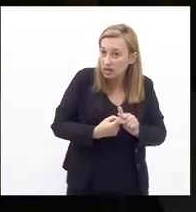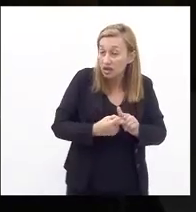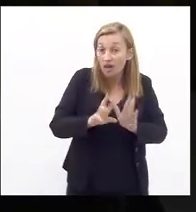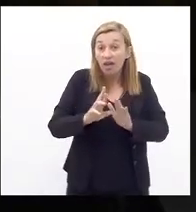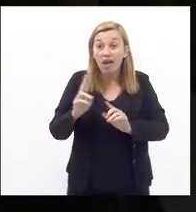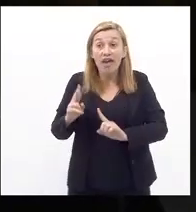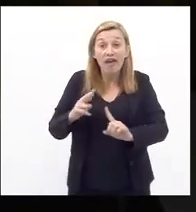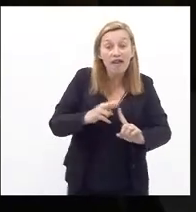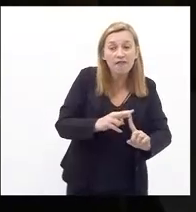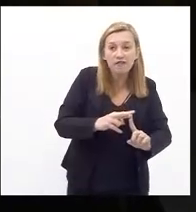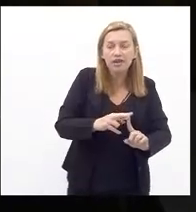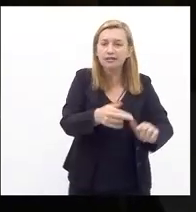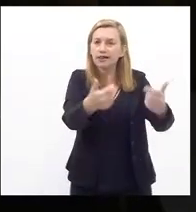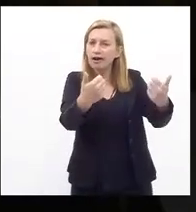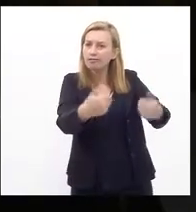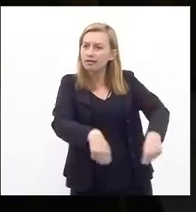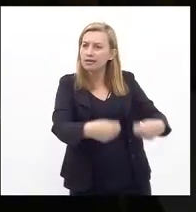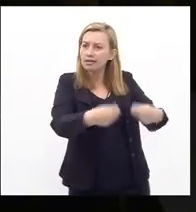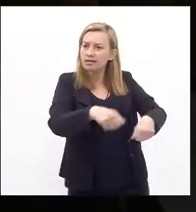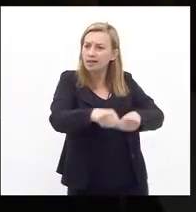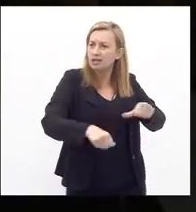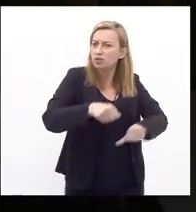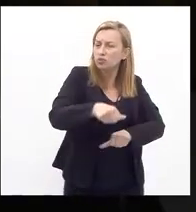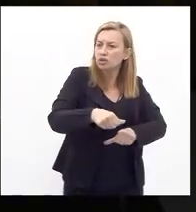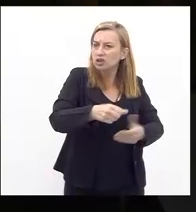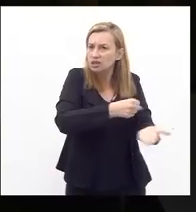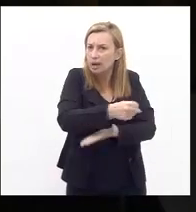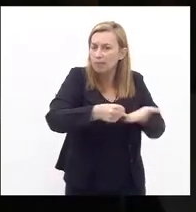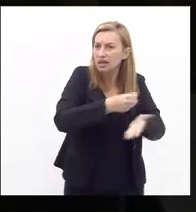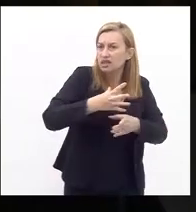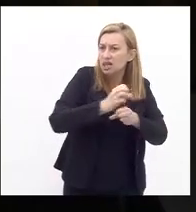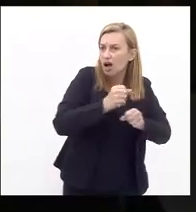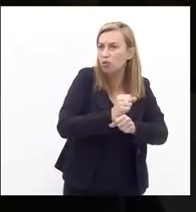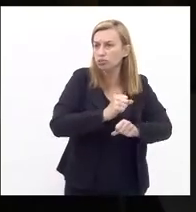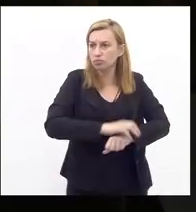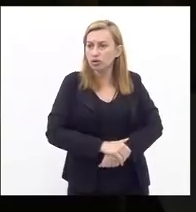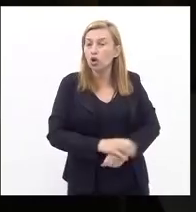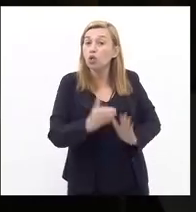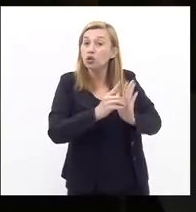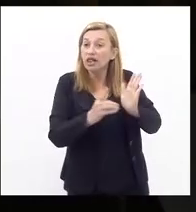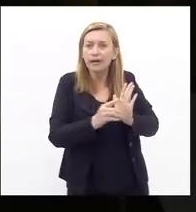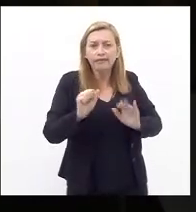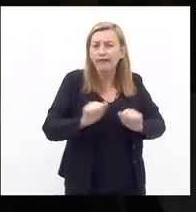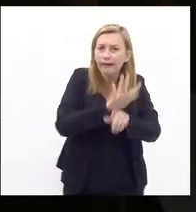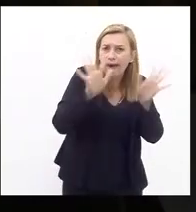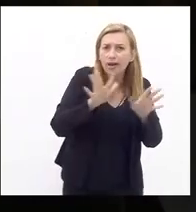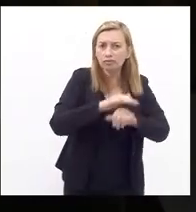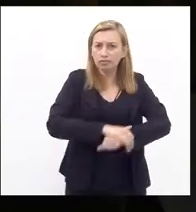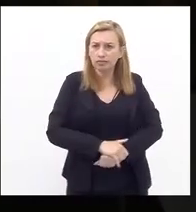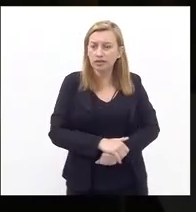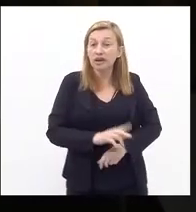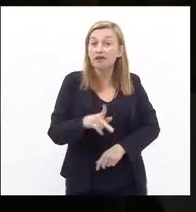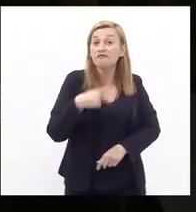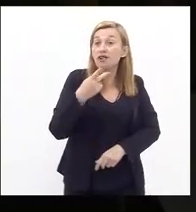referência à necessidade de mudança na base de cálculo o decreto é muito claro ele fala